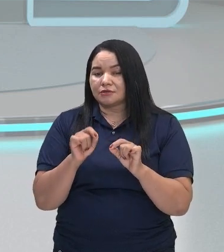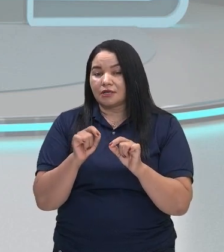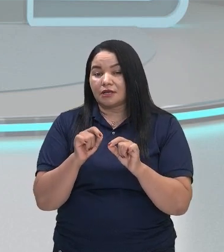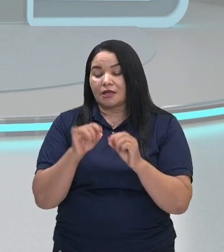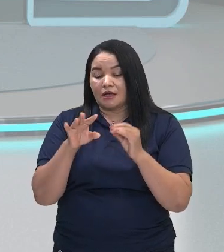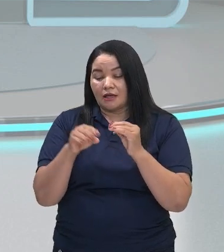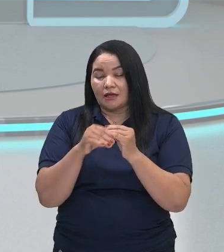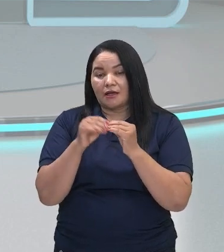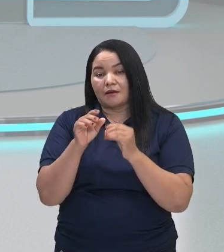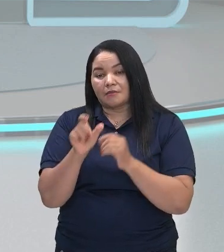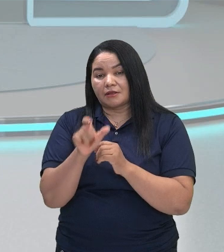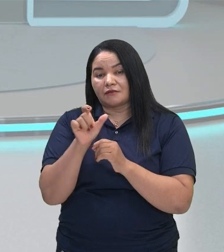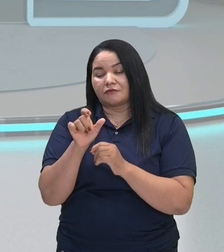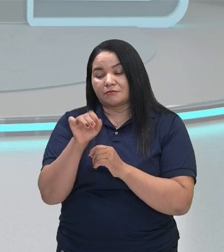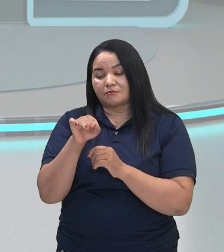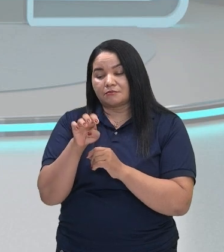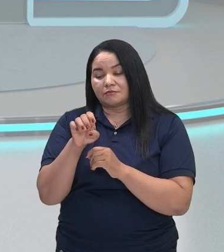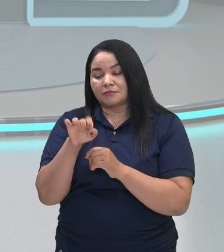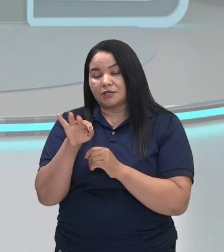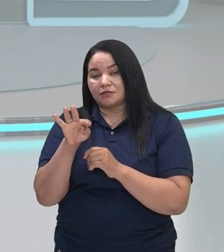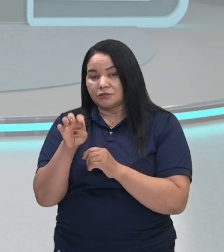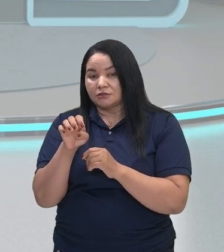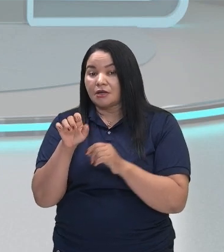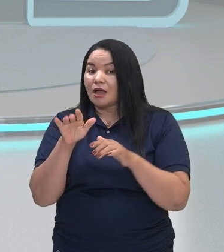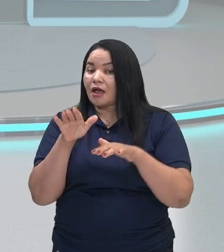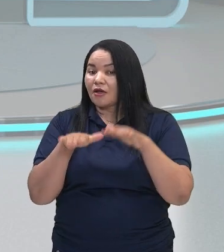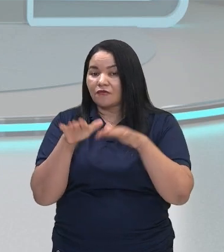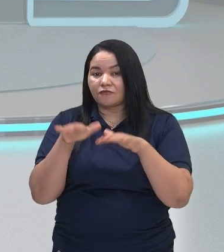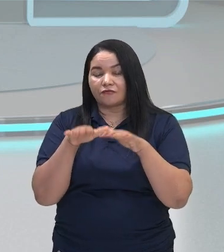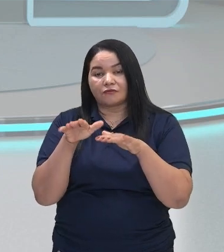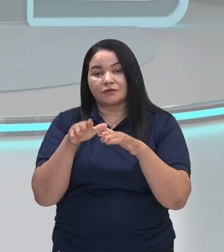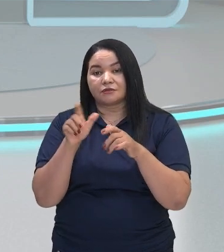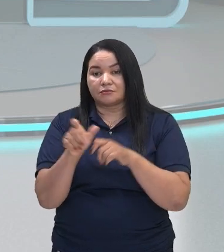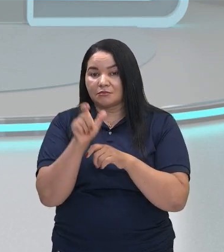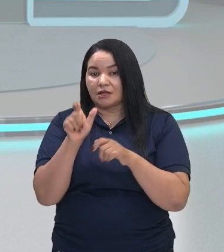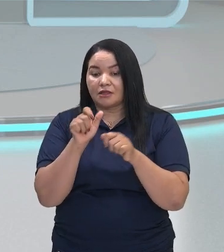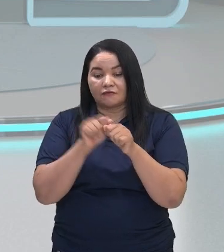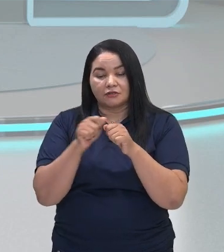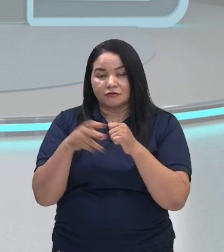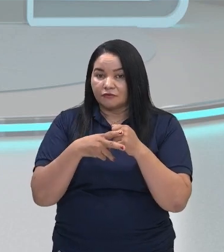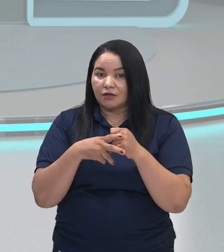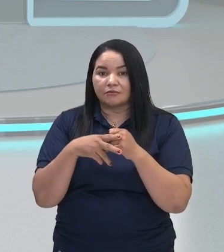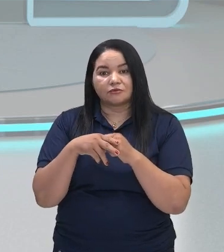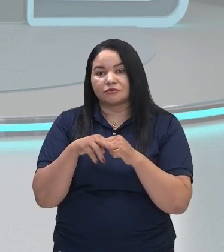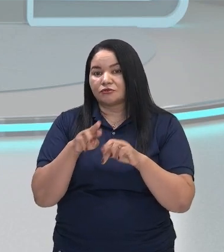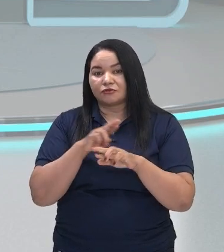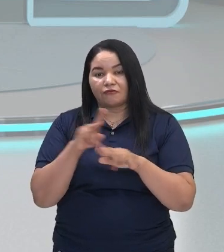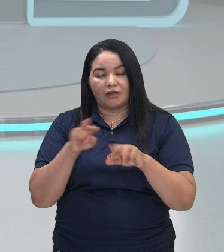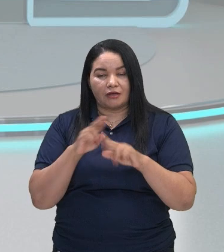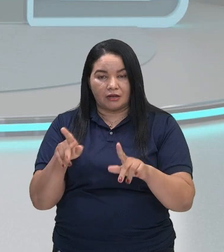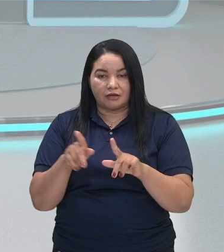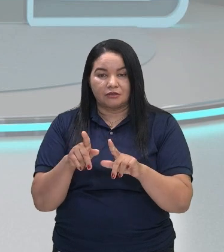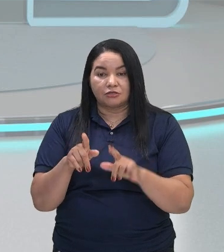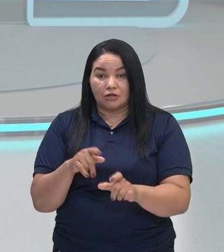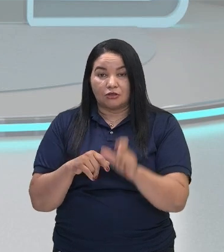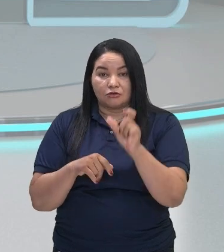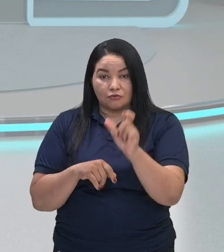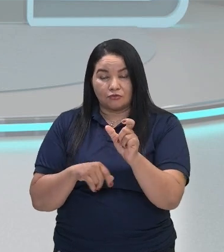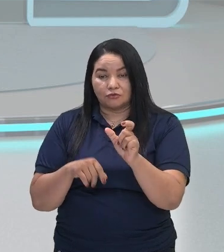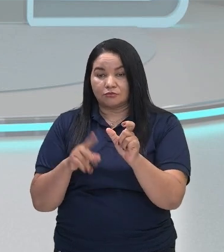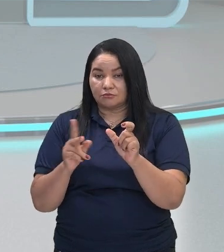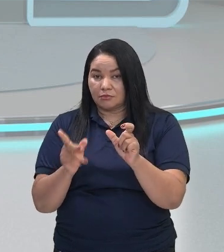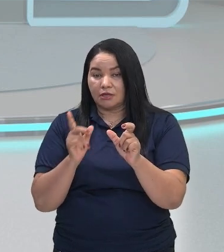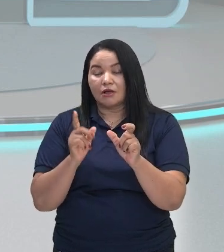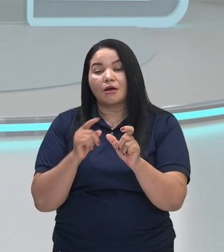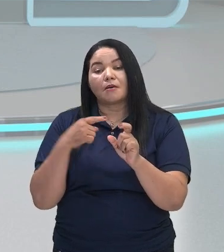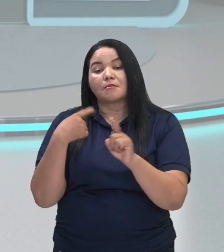casos. Mas tem palavras que às vezes não são advérbios. Esse caso aqui, gente, essas duas palavrinhas, elas não têm terminação em LY,